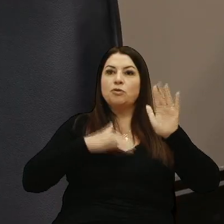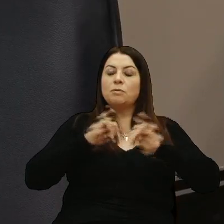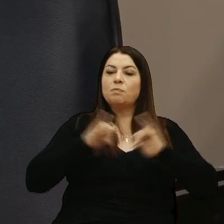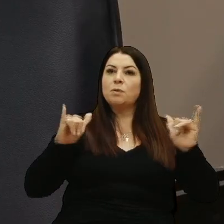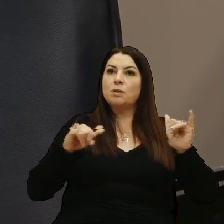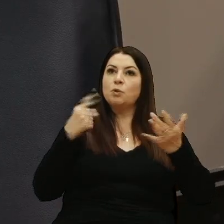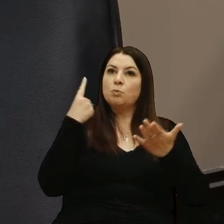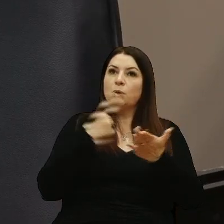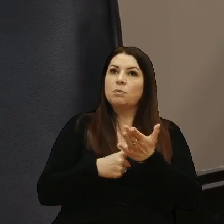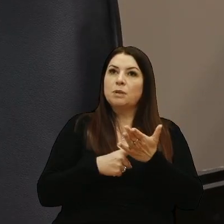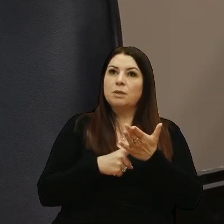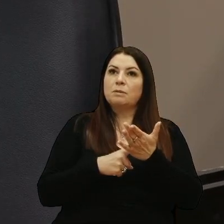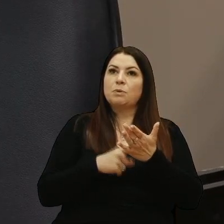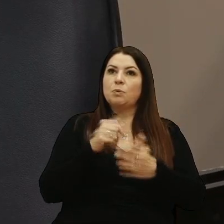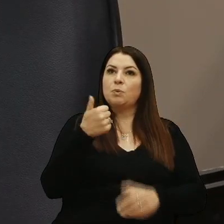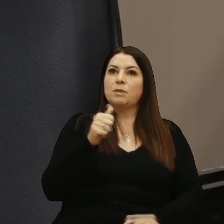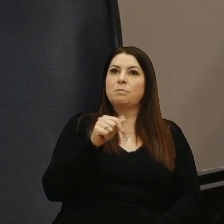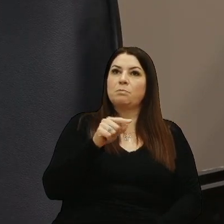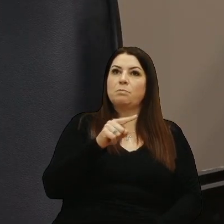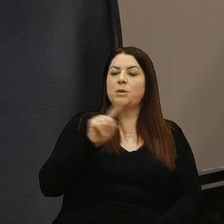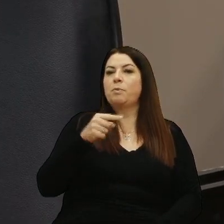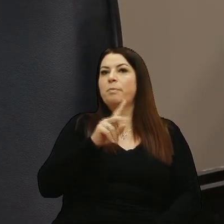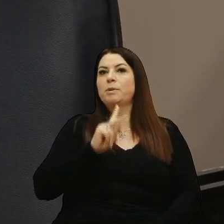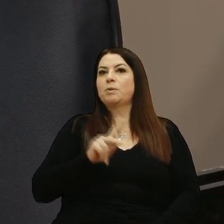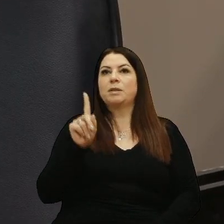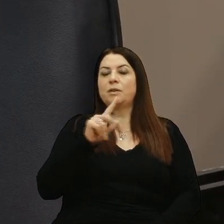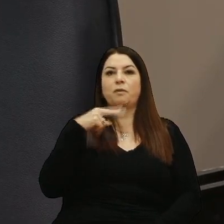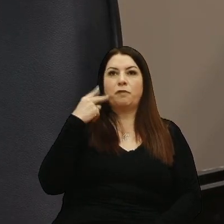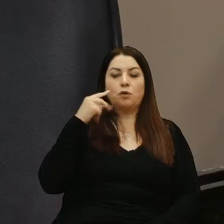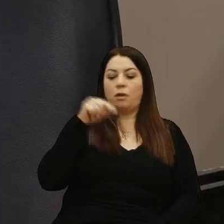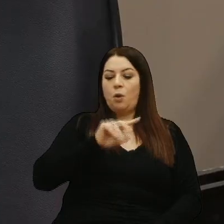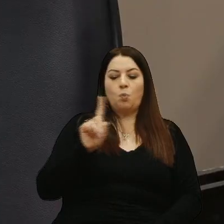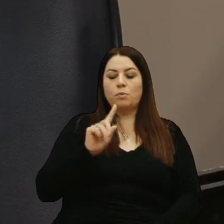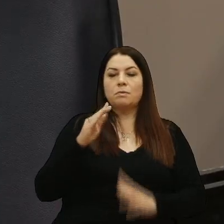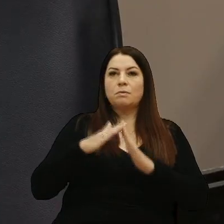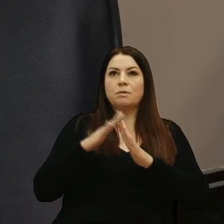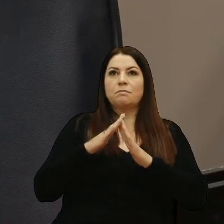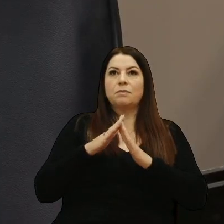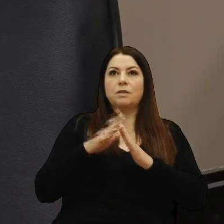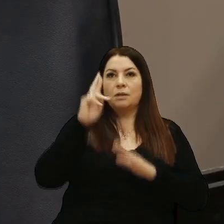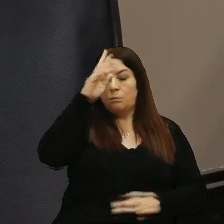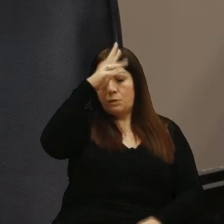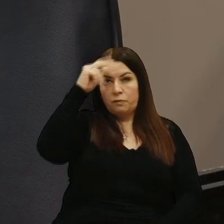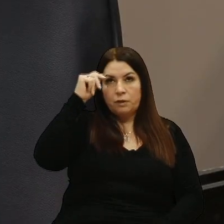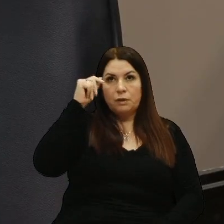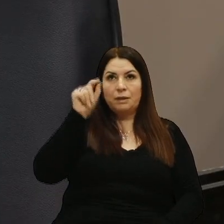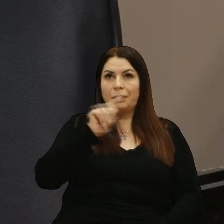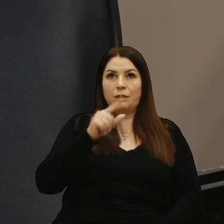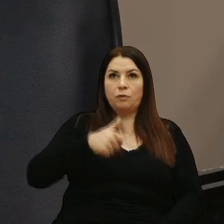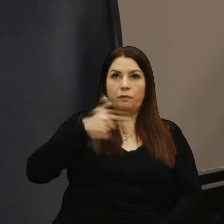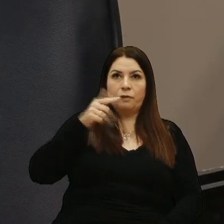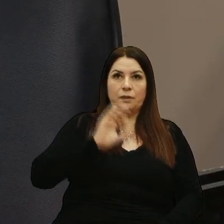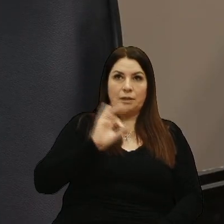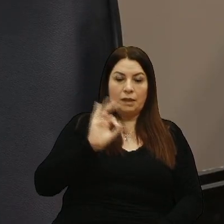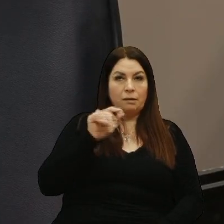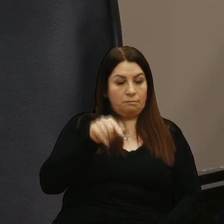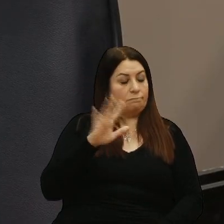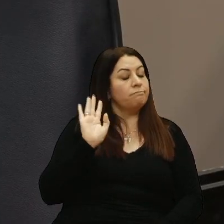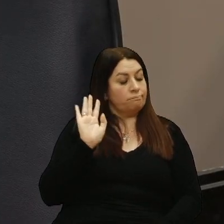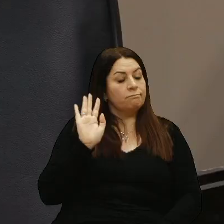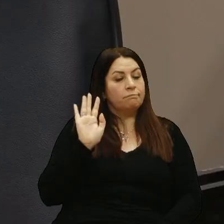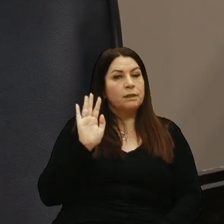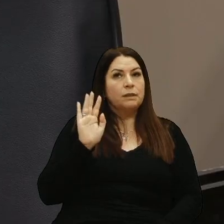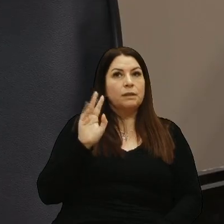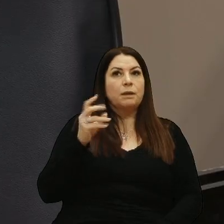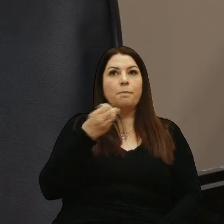tenho compromisso com 11 mil e poucas pessoas, não com vereador nenhum aqui dentro dessa casa, nem com prefeito, nem com vice, nem com ninguém. Então essa é a